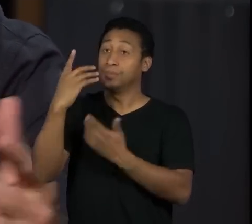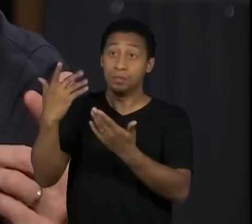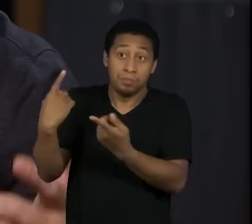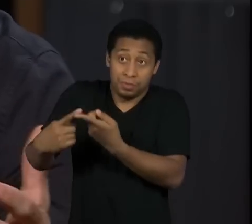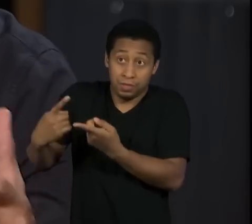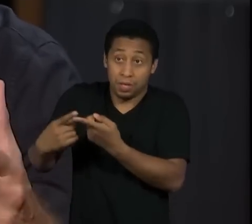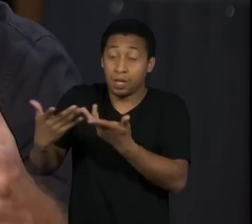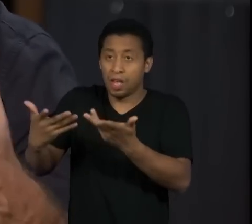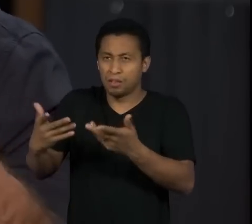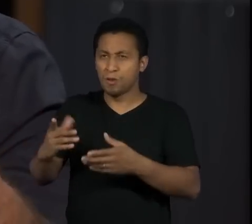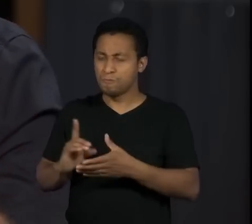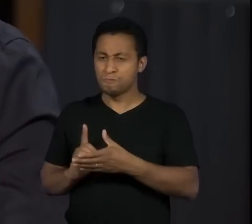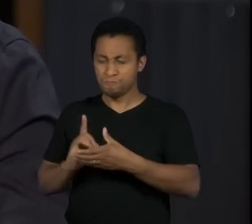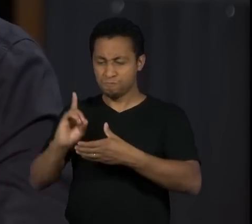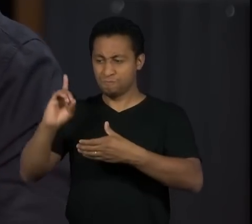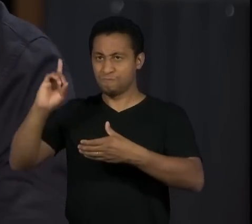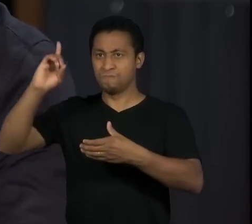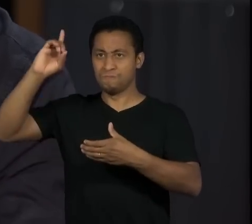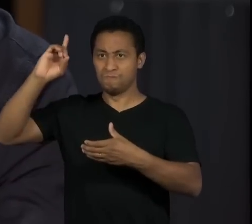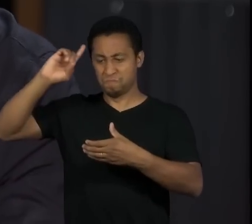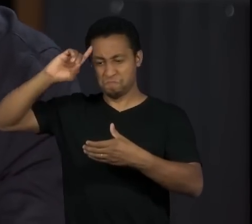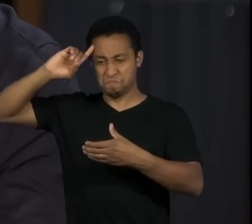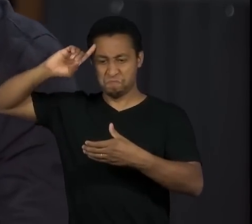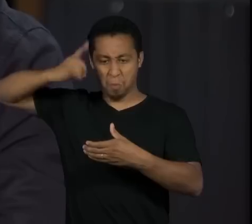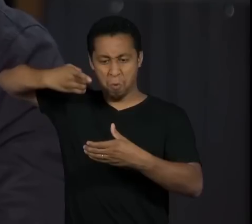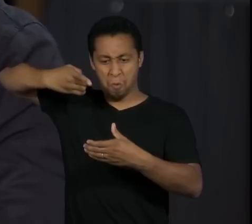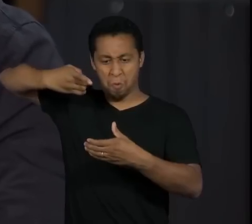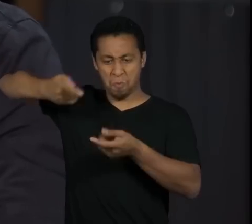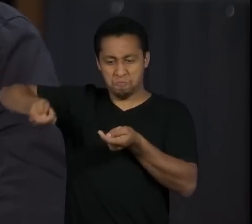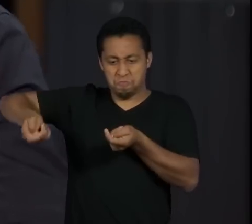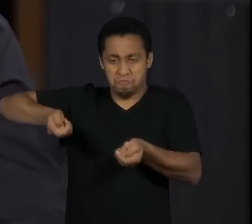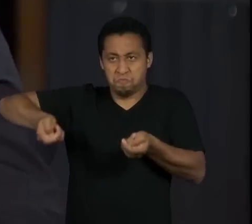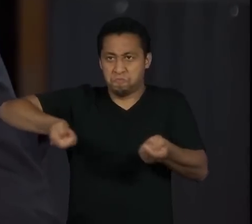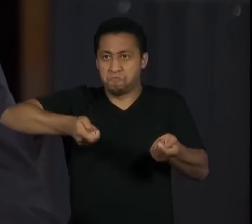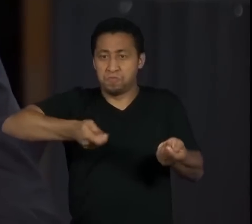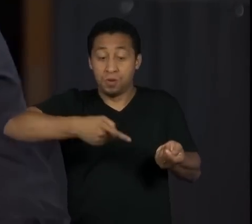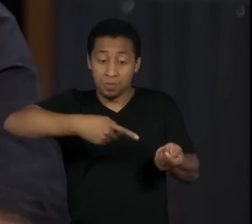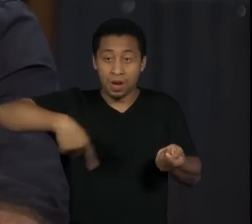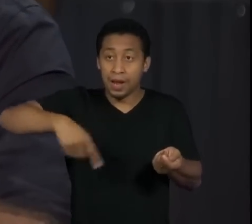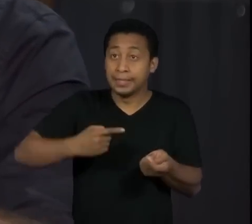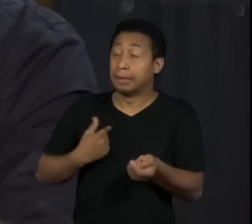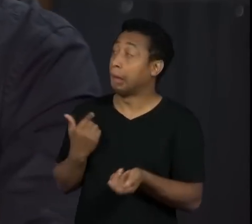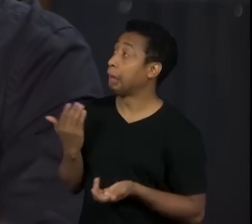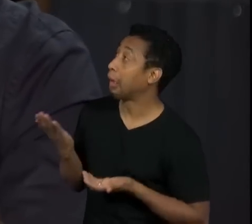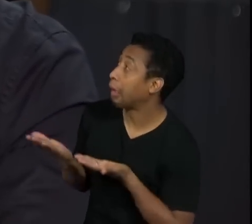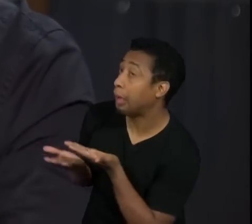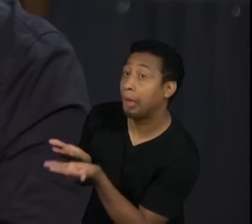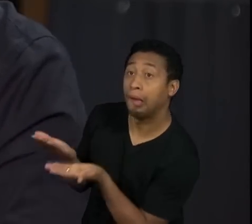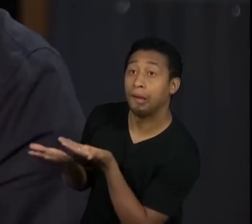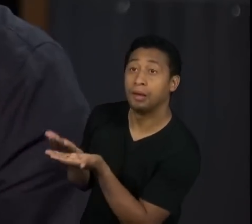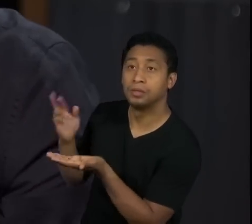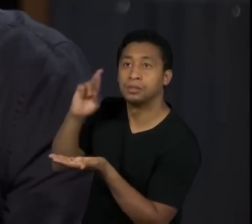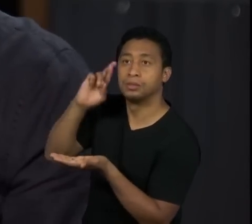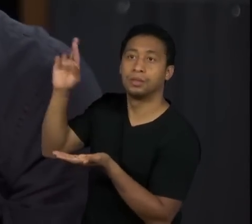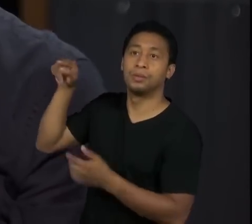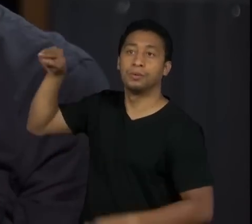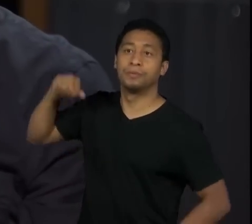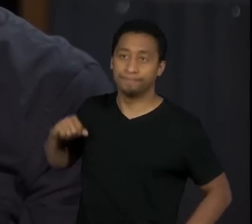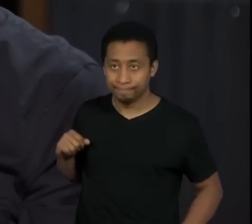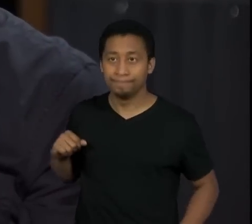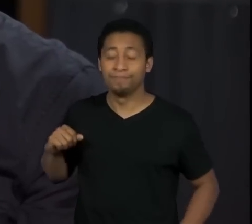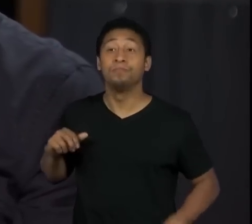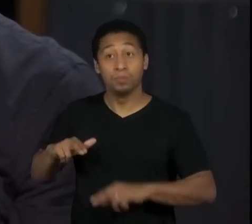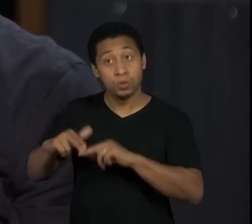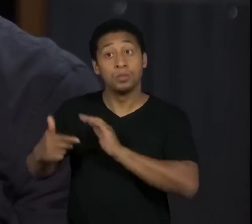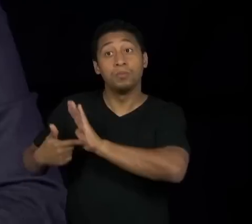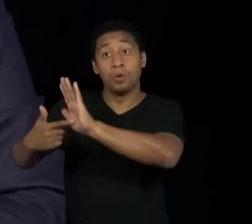sobre os destinos para que esses destinos te sirvam. E é uma relação de servidão ao senhor, né? Por isso é uma relação de